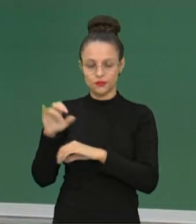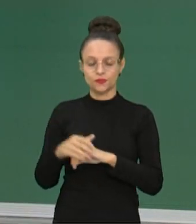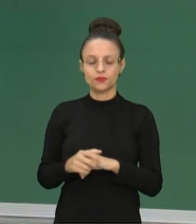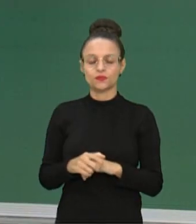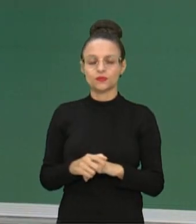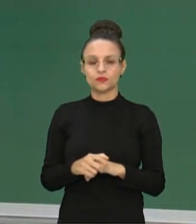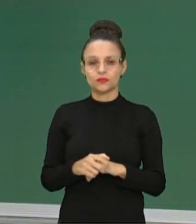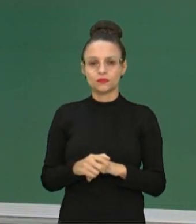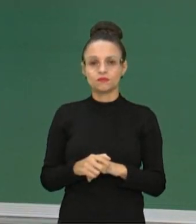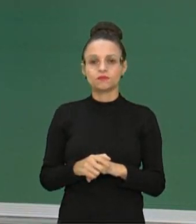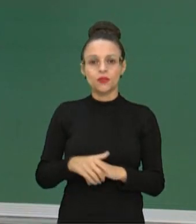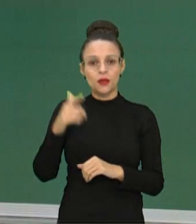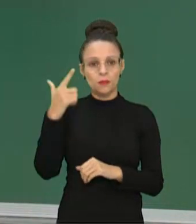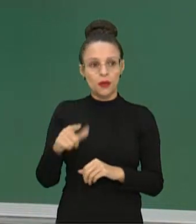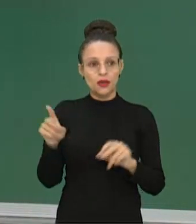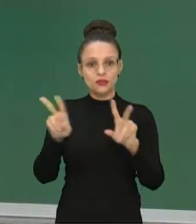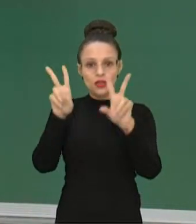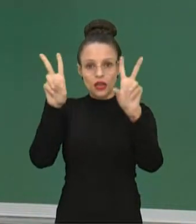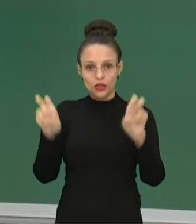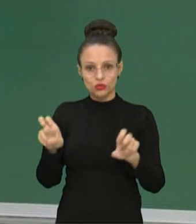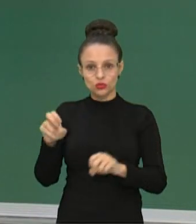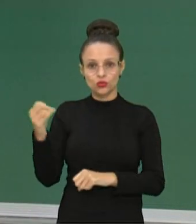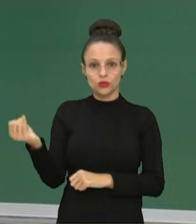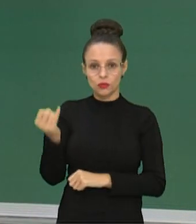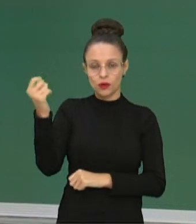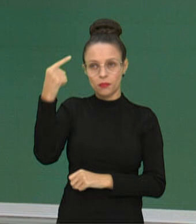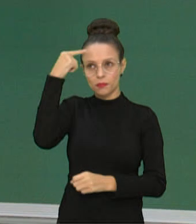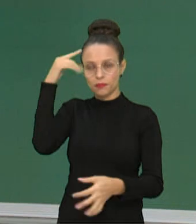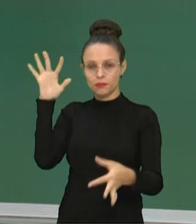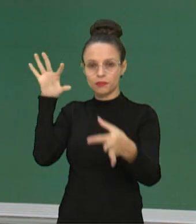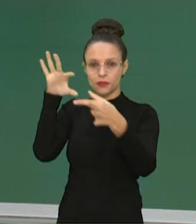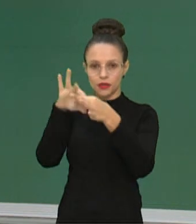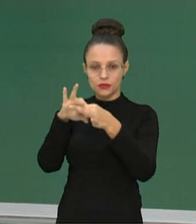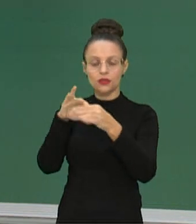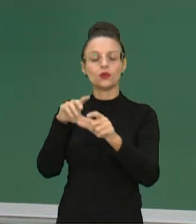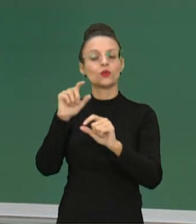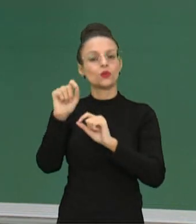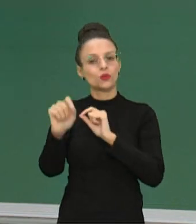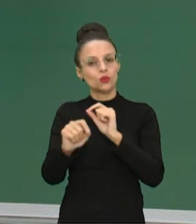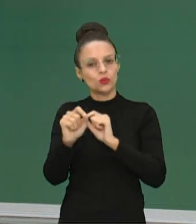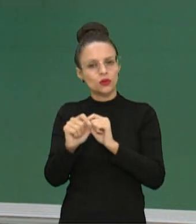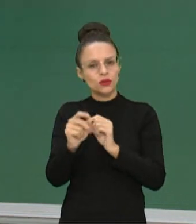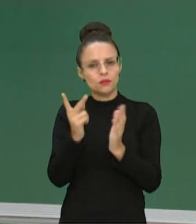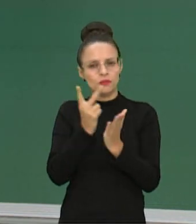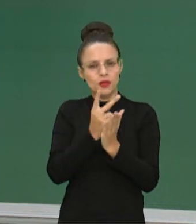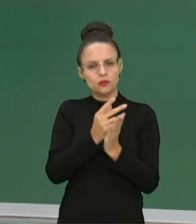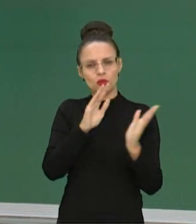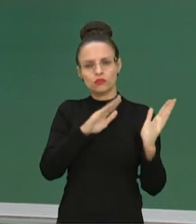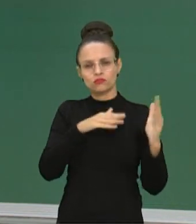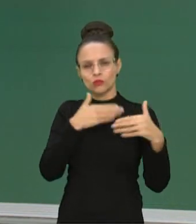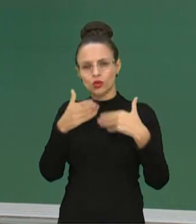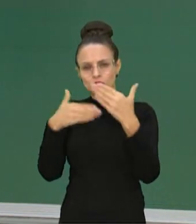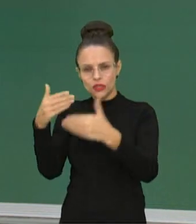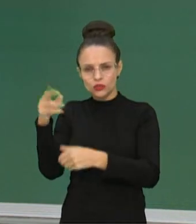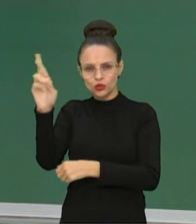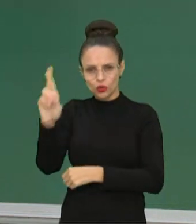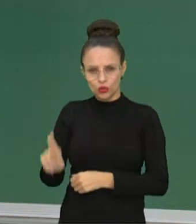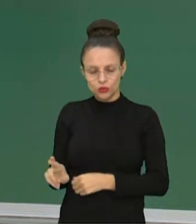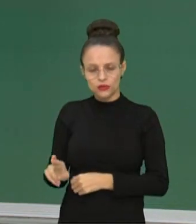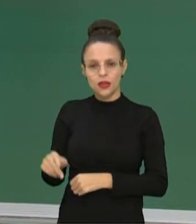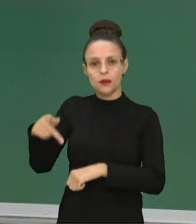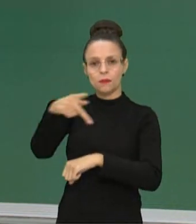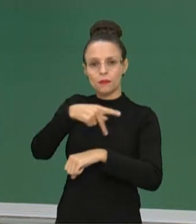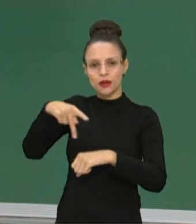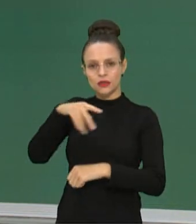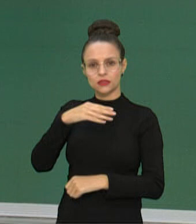Independentes. Turma, mais um assunto importante para pensarmos agora dentro deste processo da Rússia, a